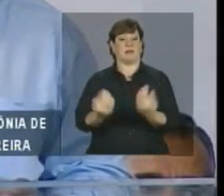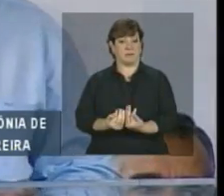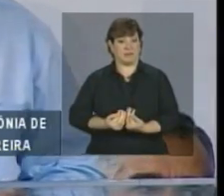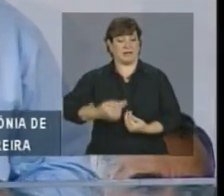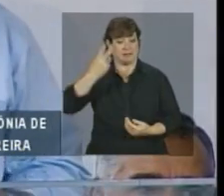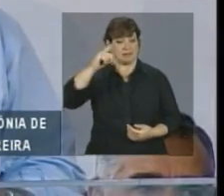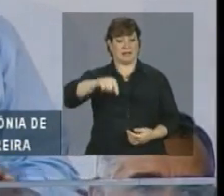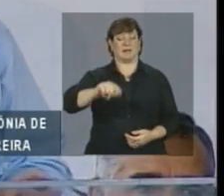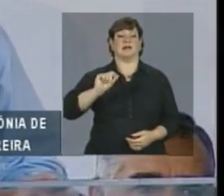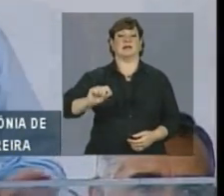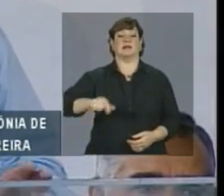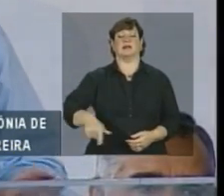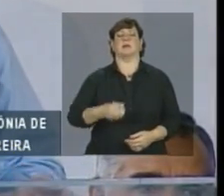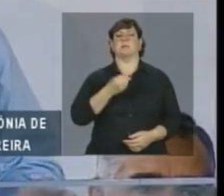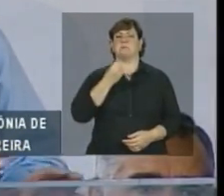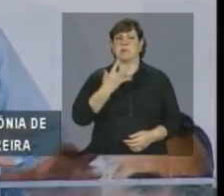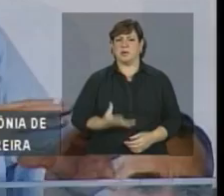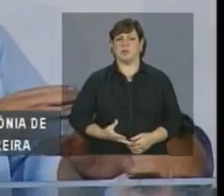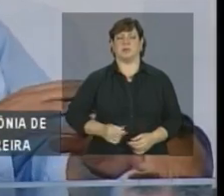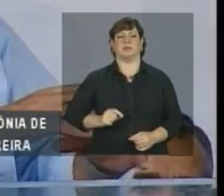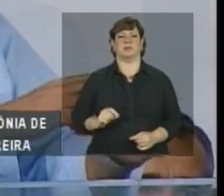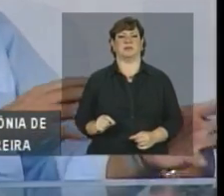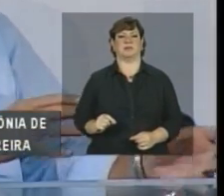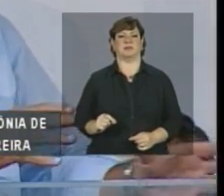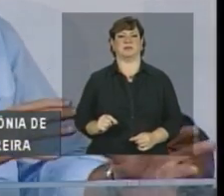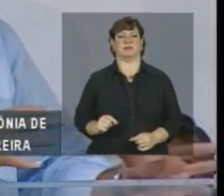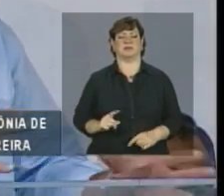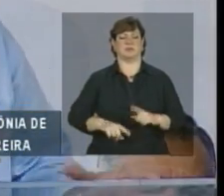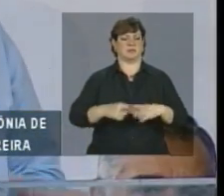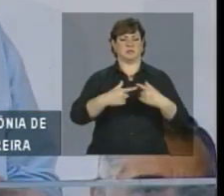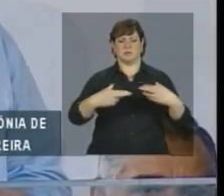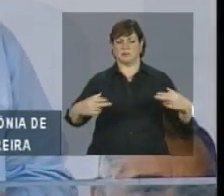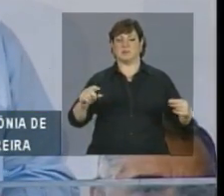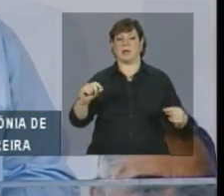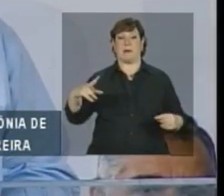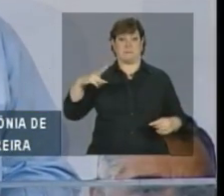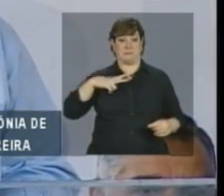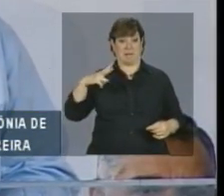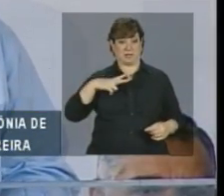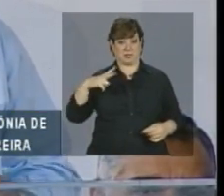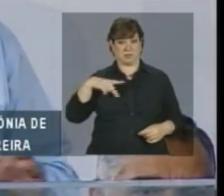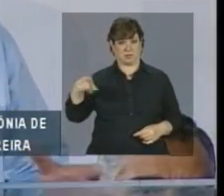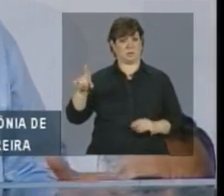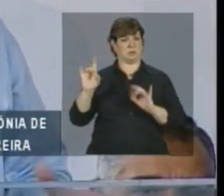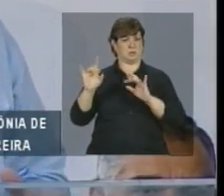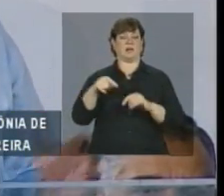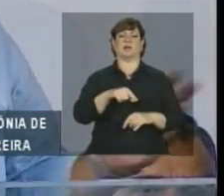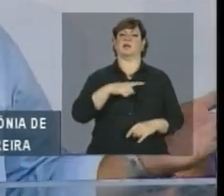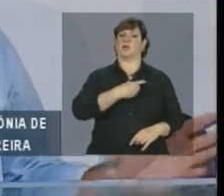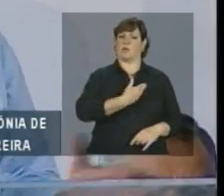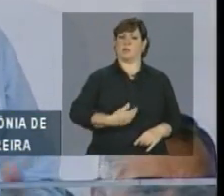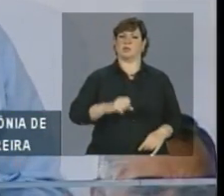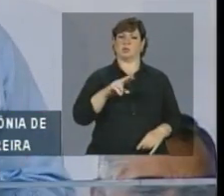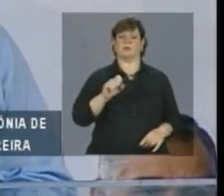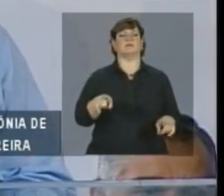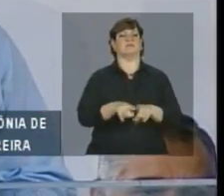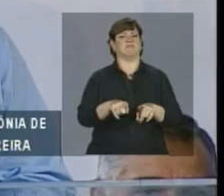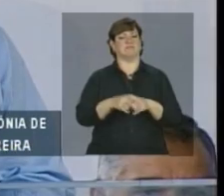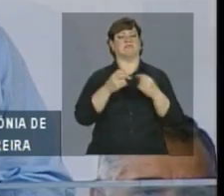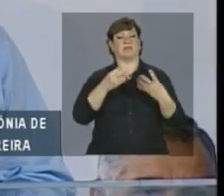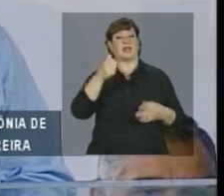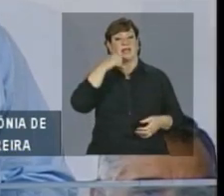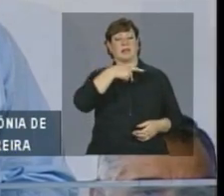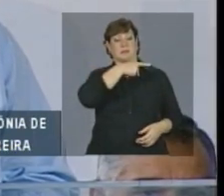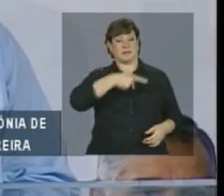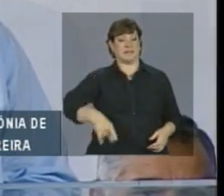a desejar, nenhum equipamento privado de saúde, com uma qualidade fantástica, a presidenta ficou muito